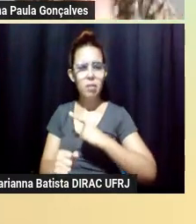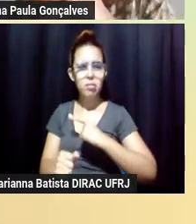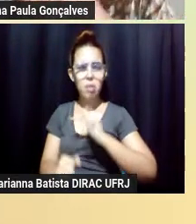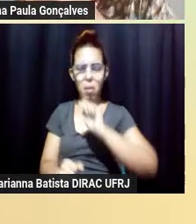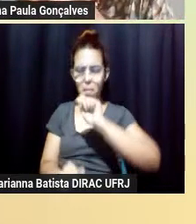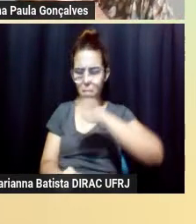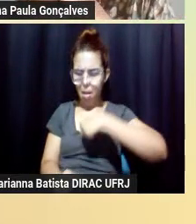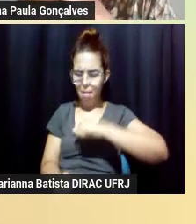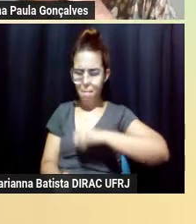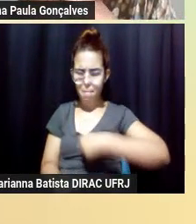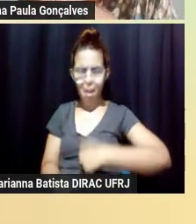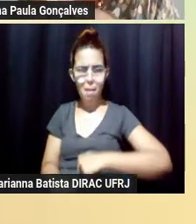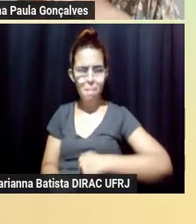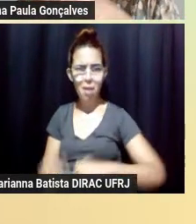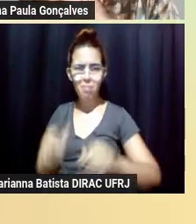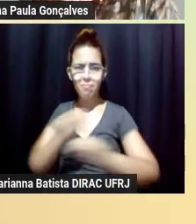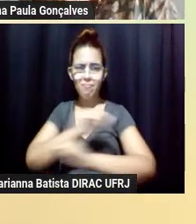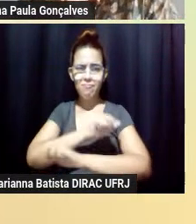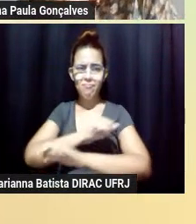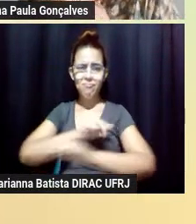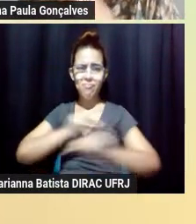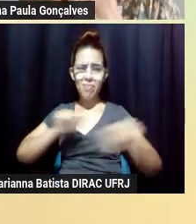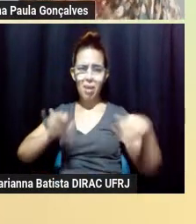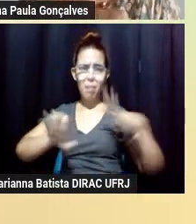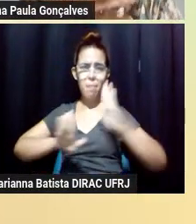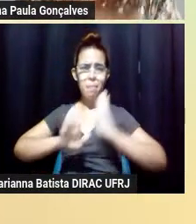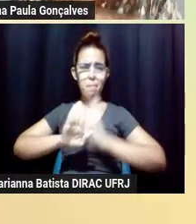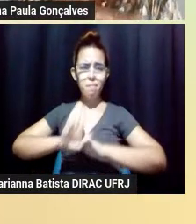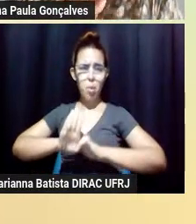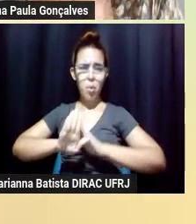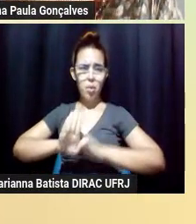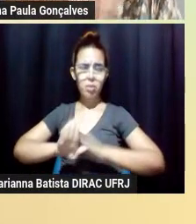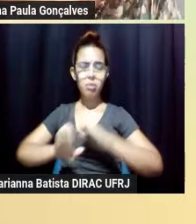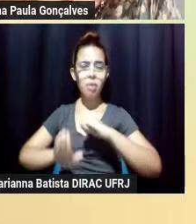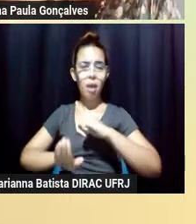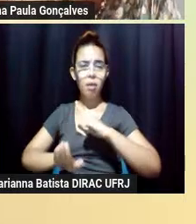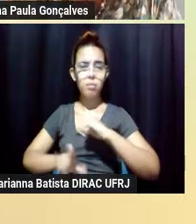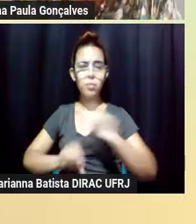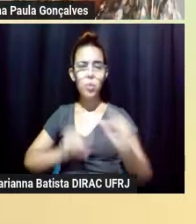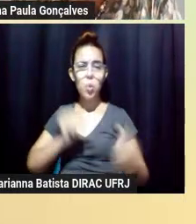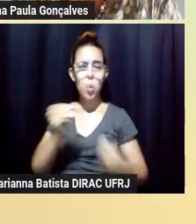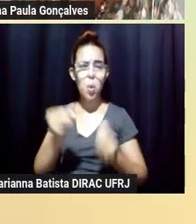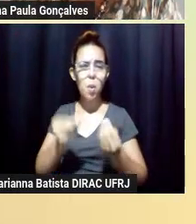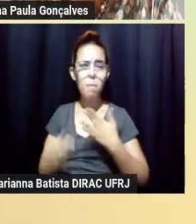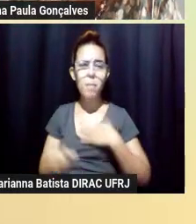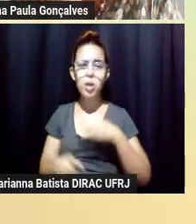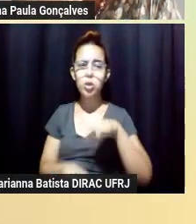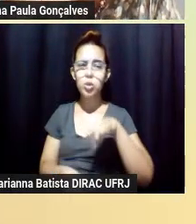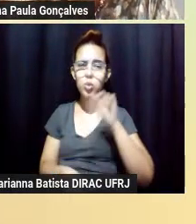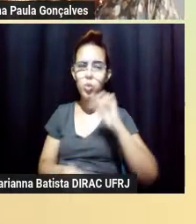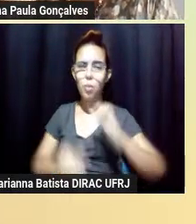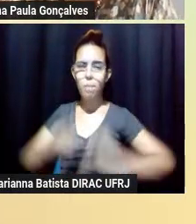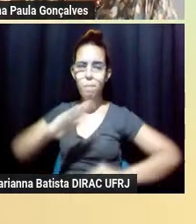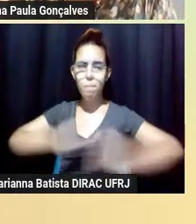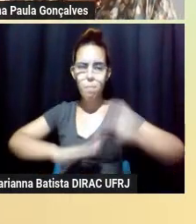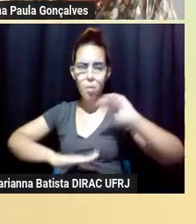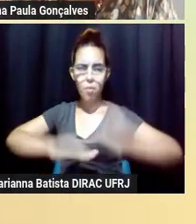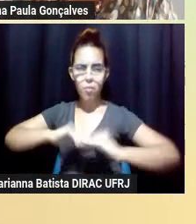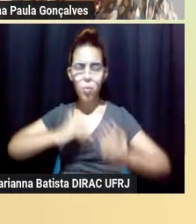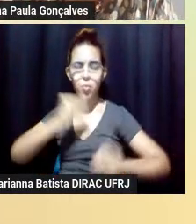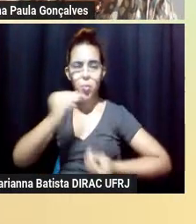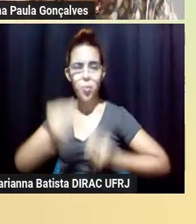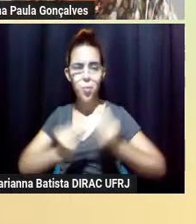da minha escolha profissional, né? Na verdade, eu começo a minha história de estudante sendo uma estudante de uma